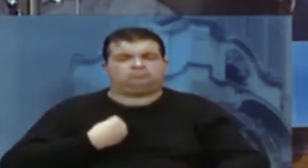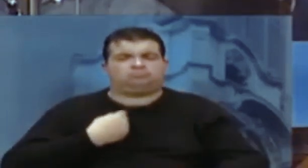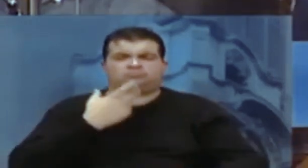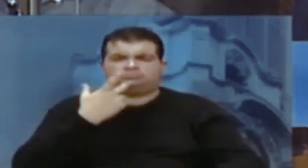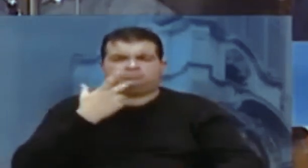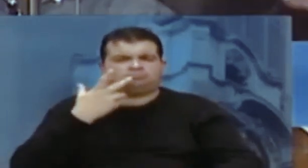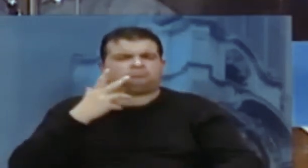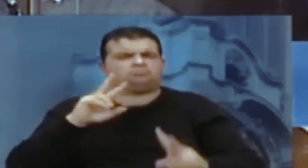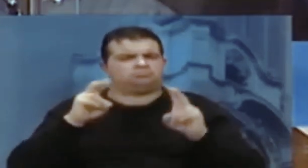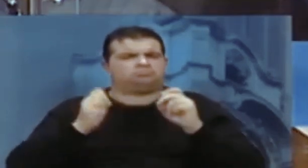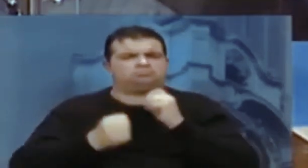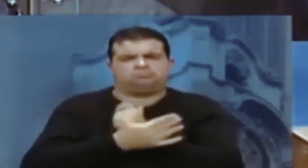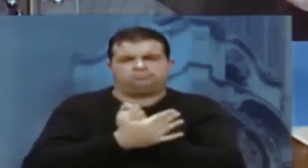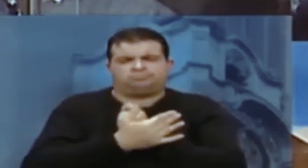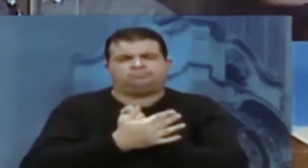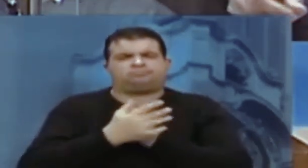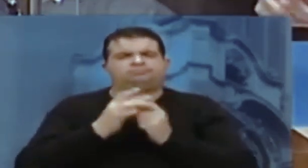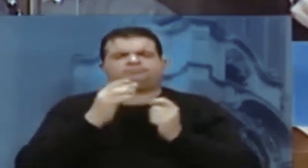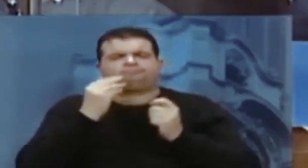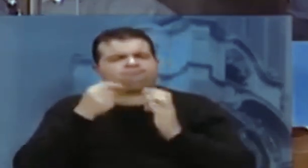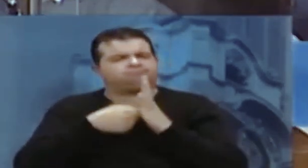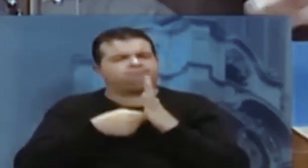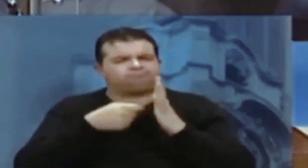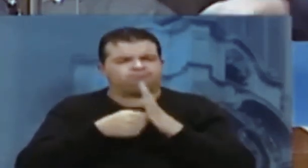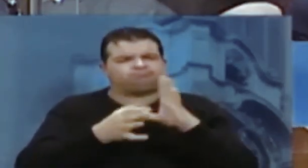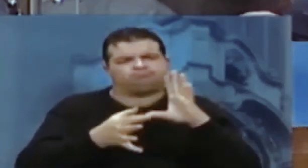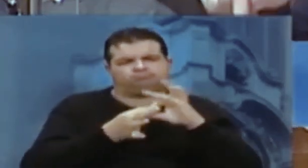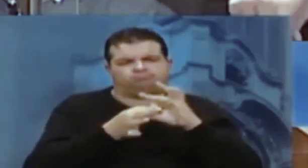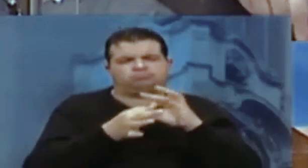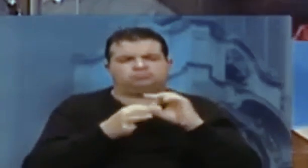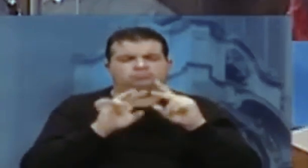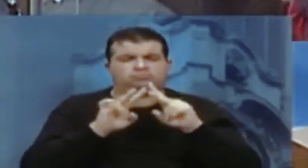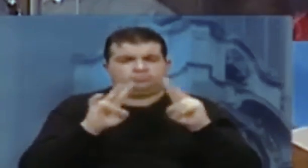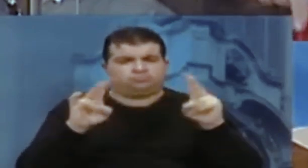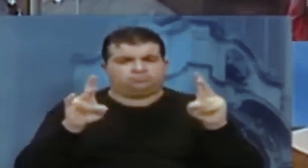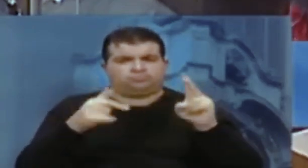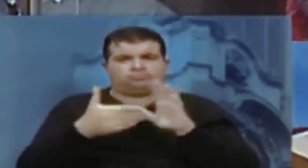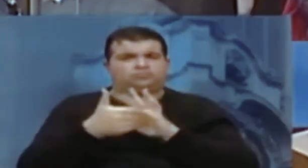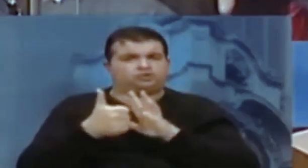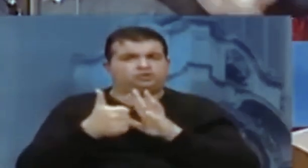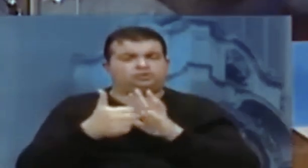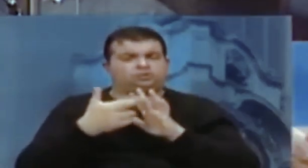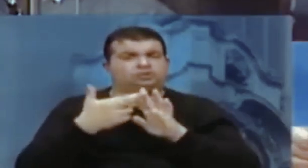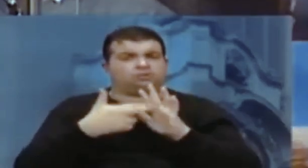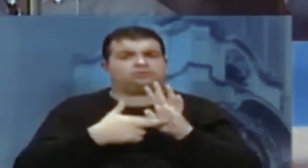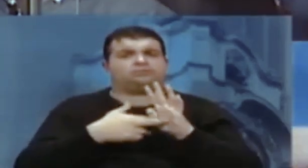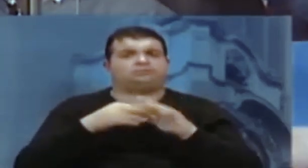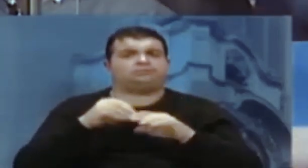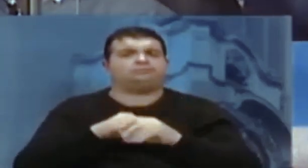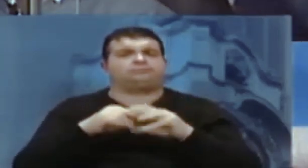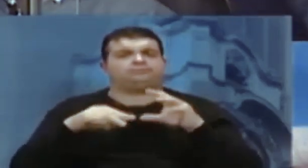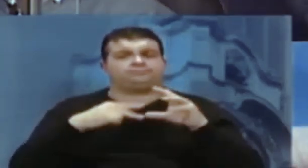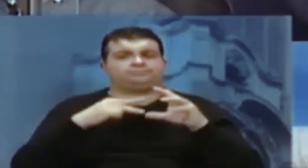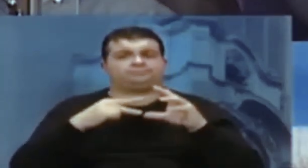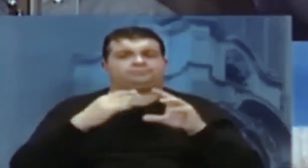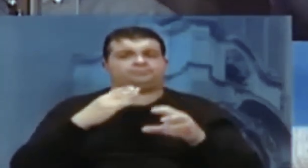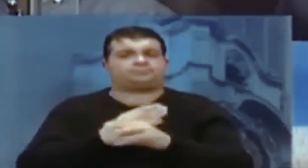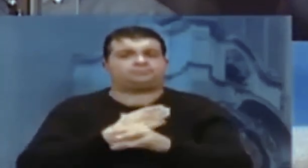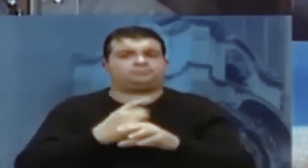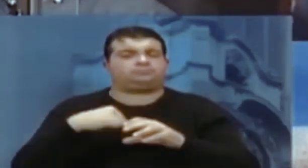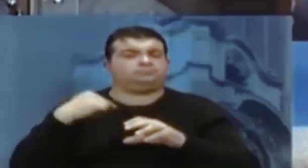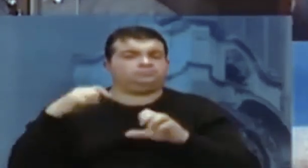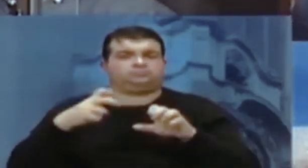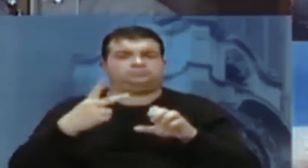sobre corrupção e tentar associar isso com o fato da nossa retirada legítima de quórum da casa nas últimas duas